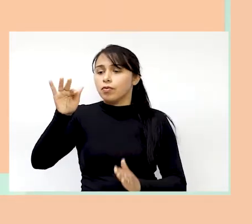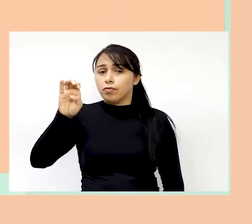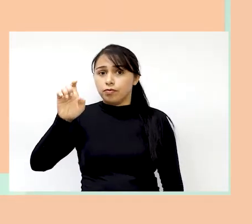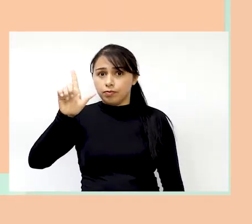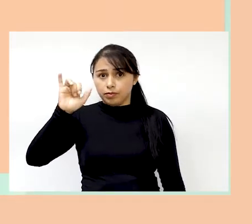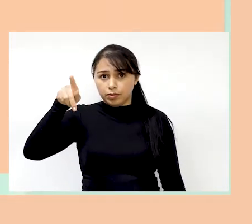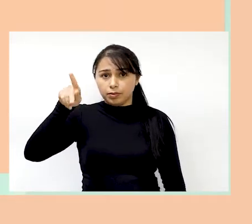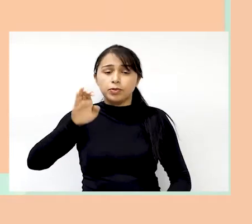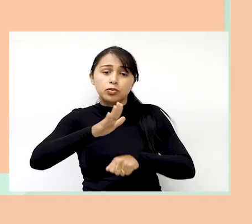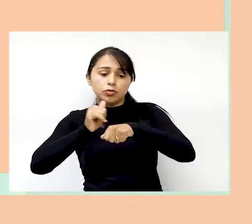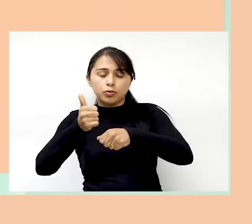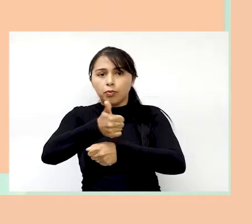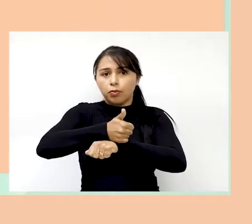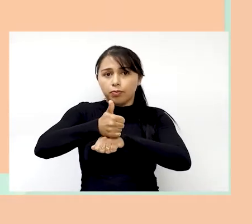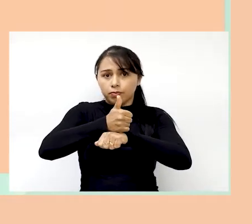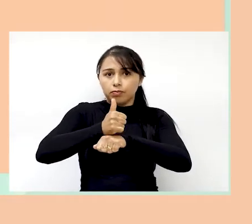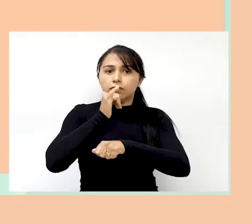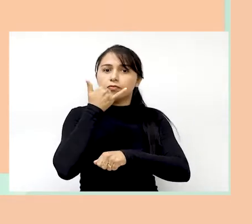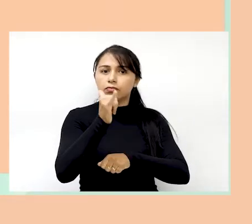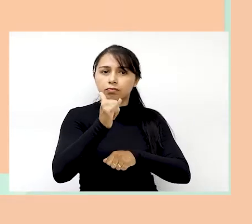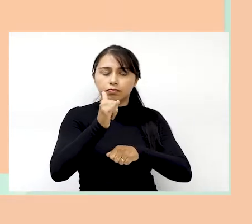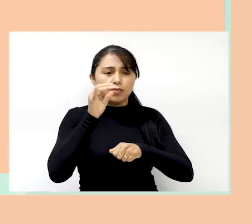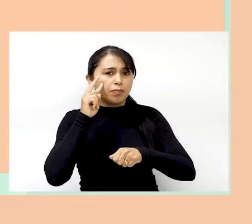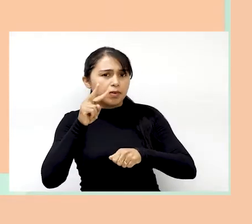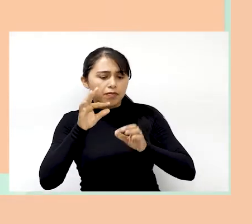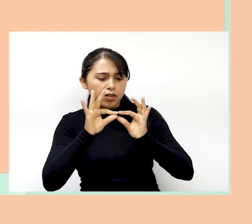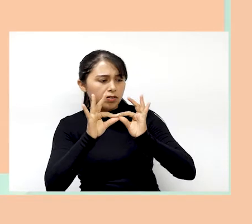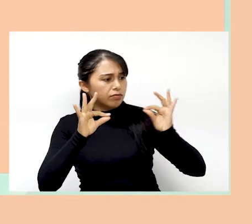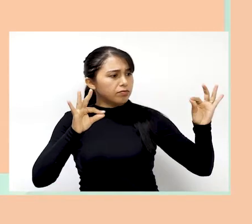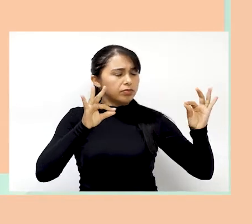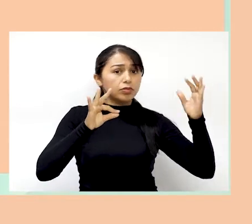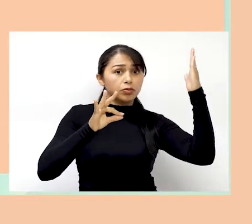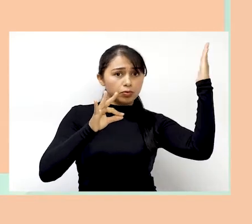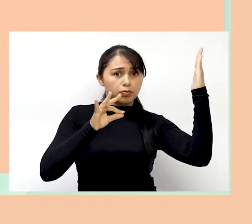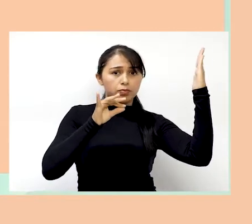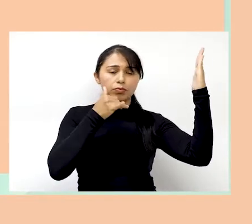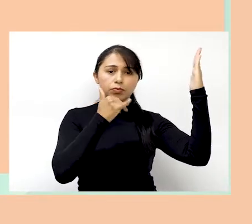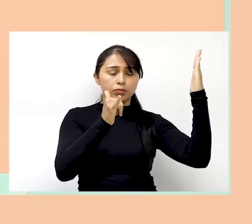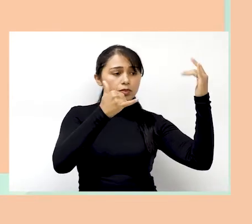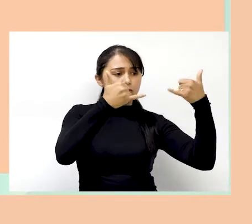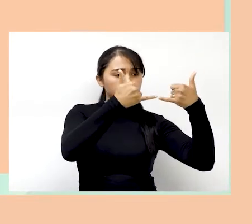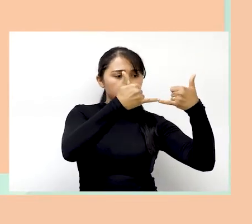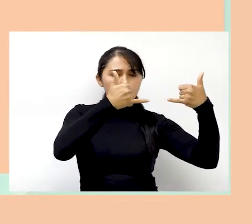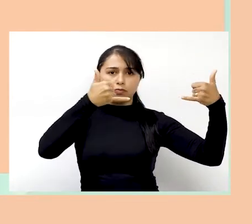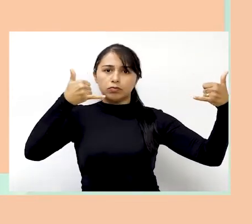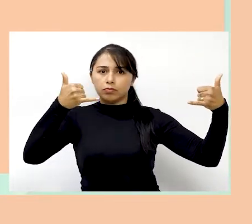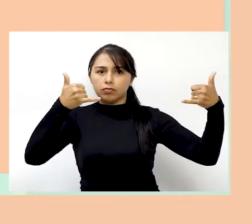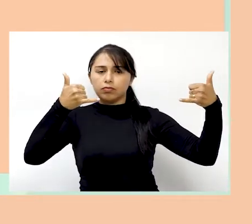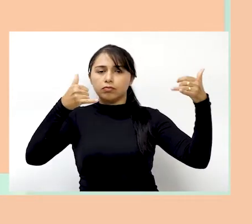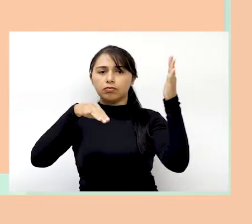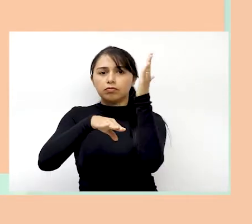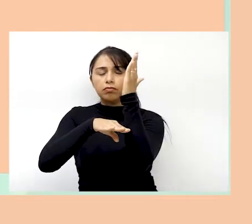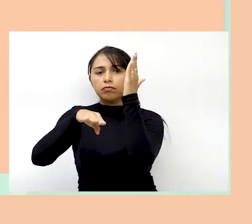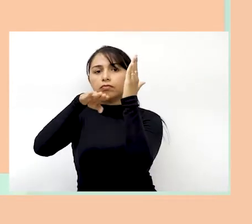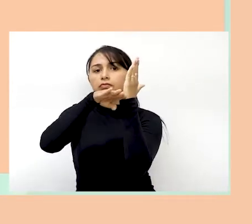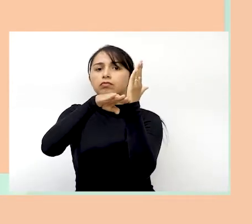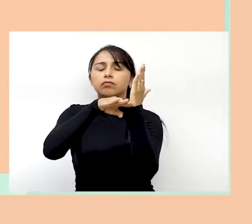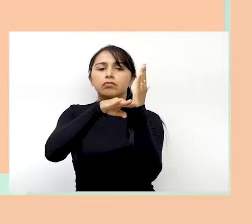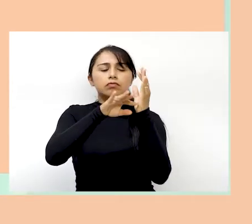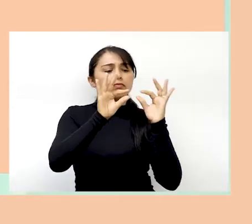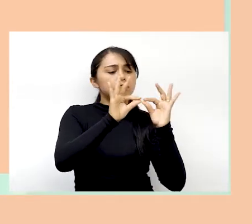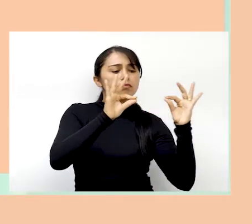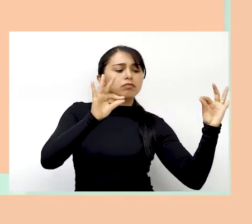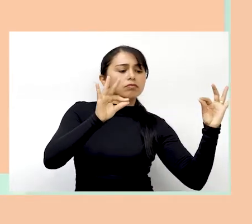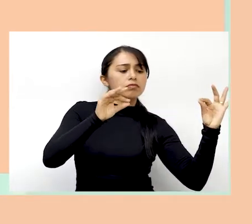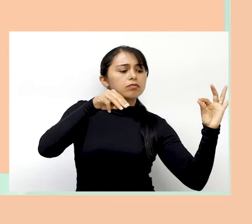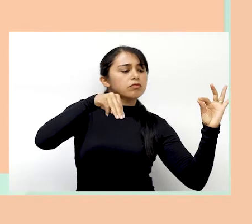apartamento, Felipe contratou um eletricista para medir a distância do poste da rede elétrica até seu imóvel. Essa distância foi representada